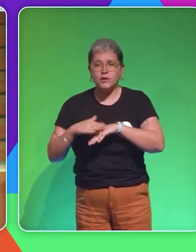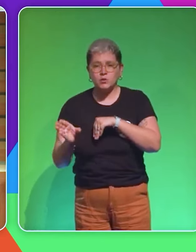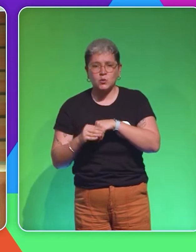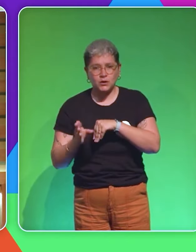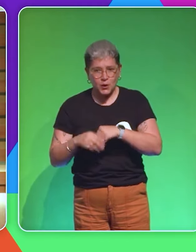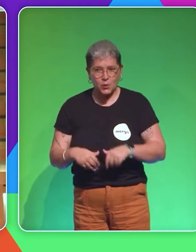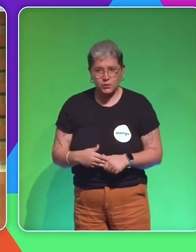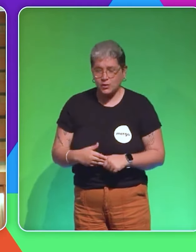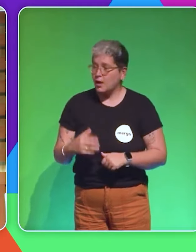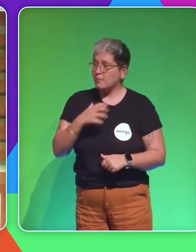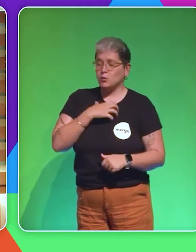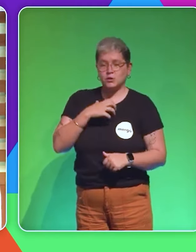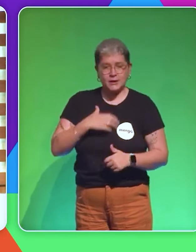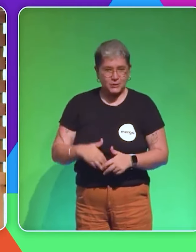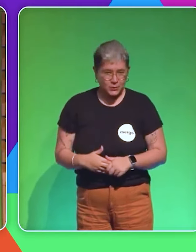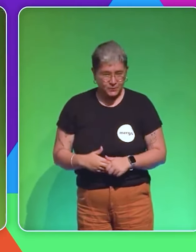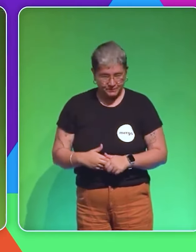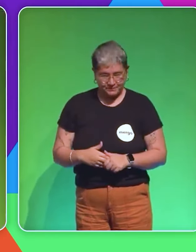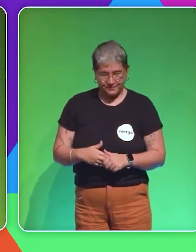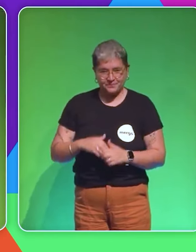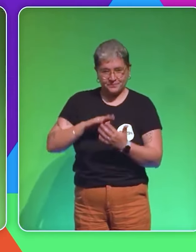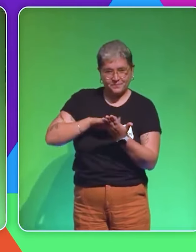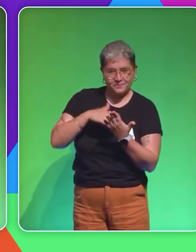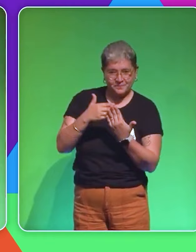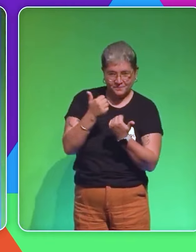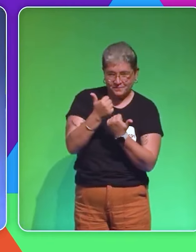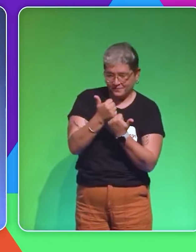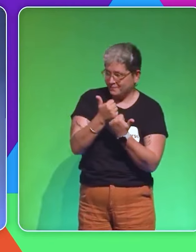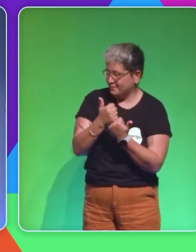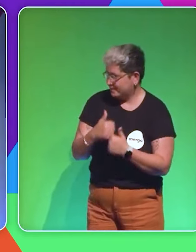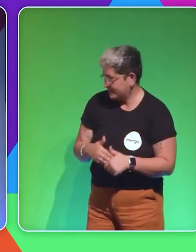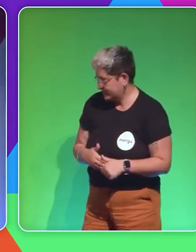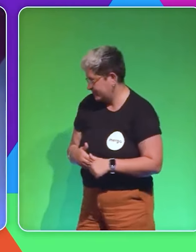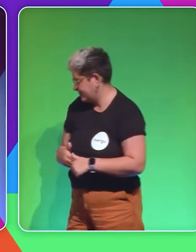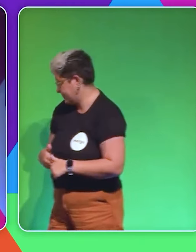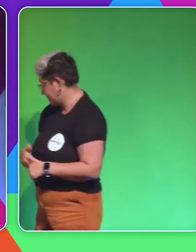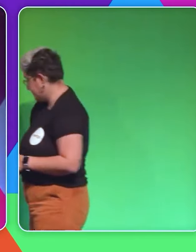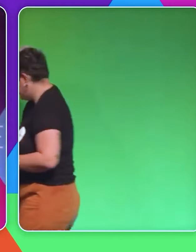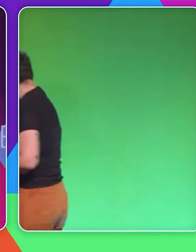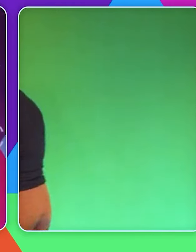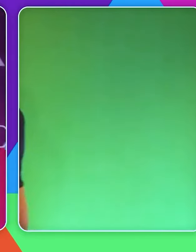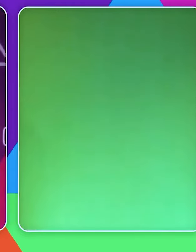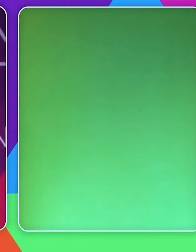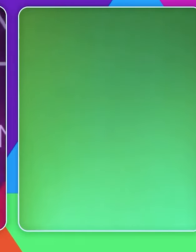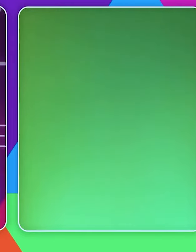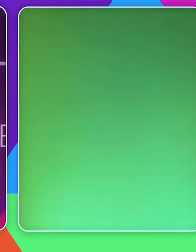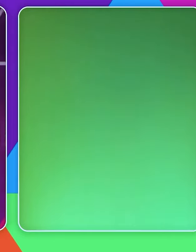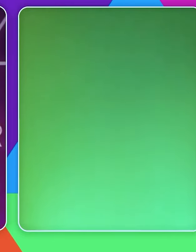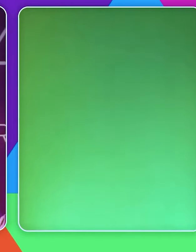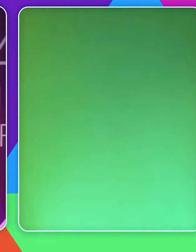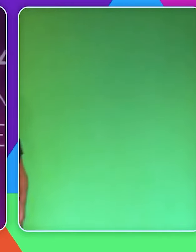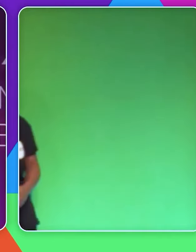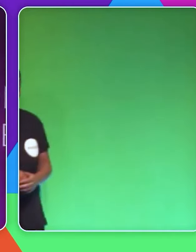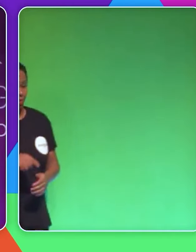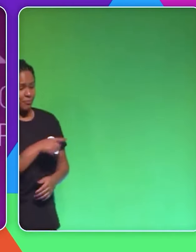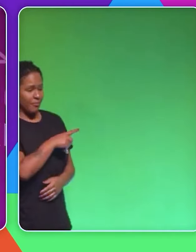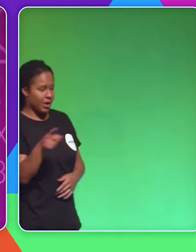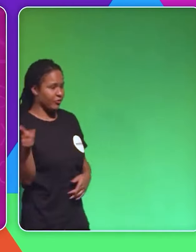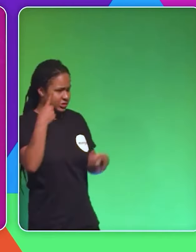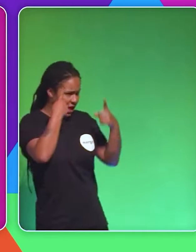também é a minha forma para você que vai criar conteúdo Espero que você tenha entendido algumas